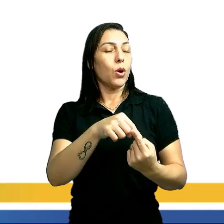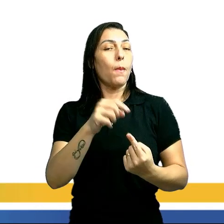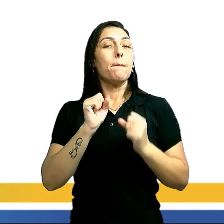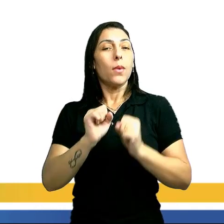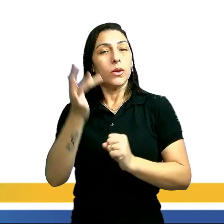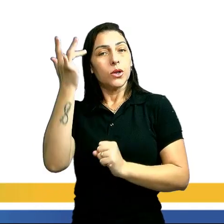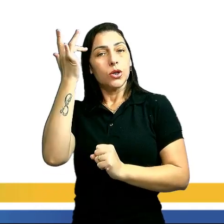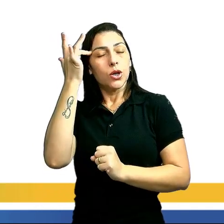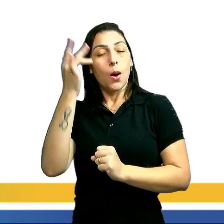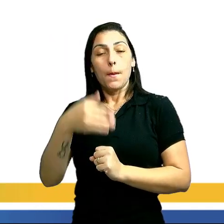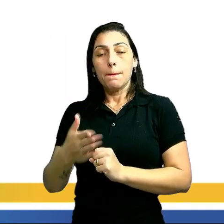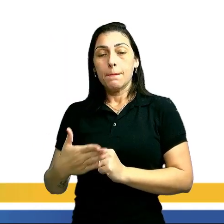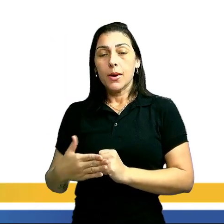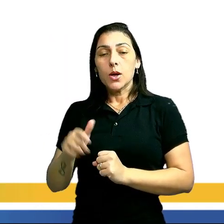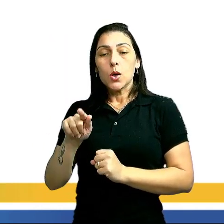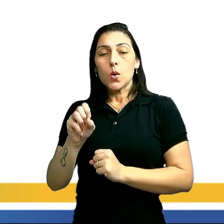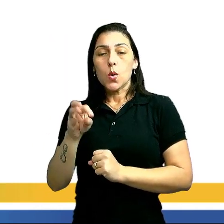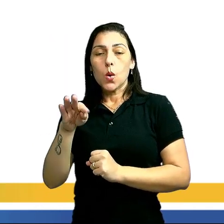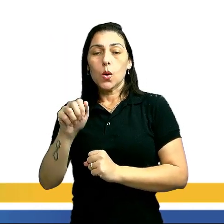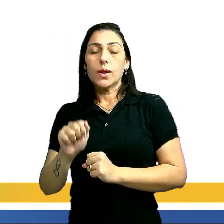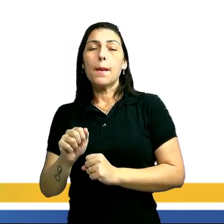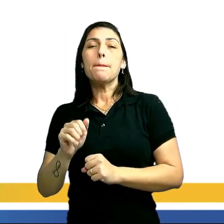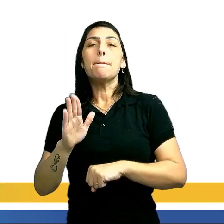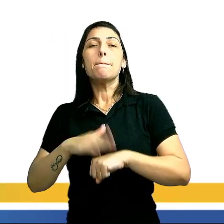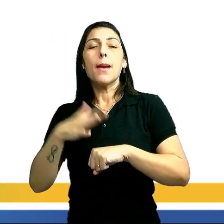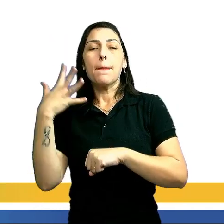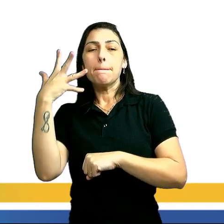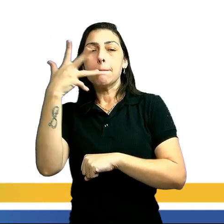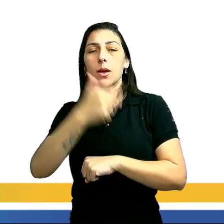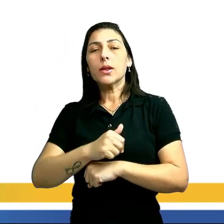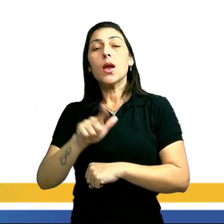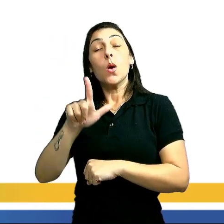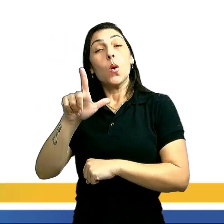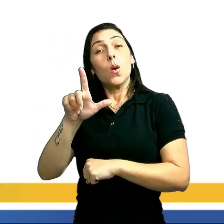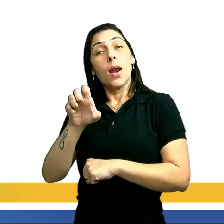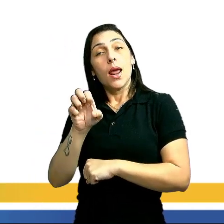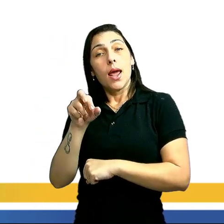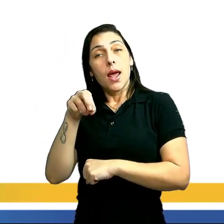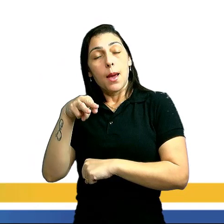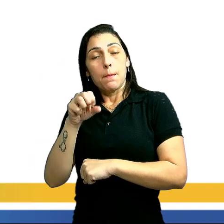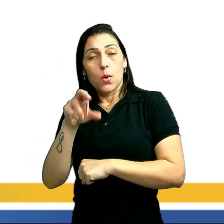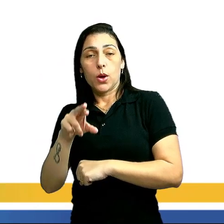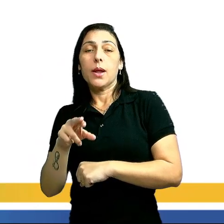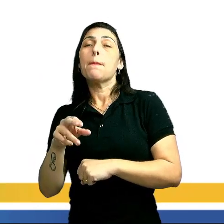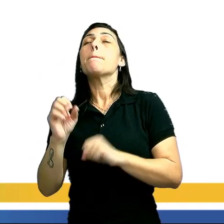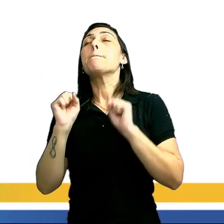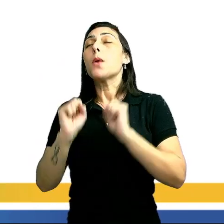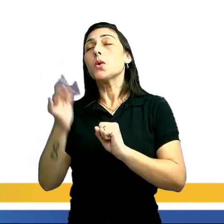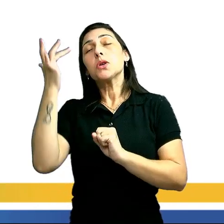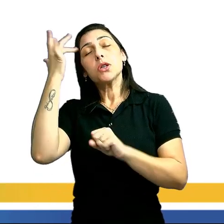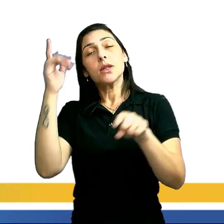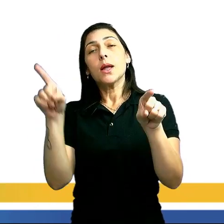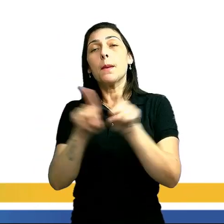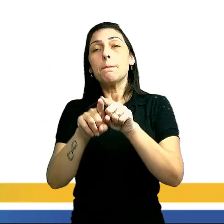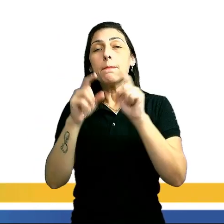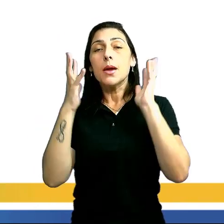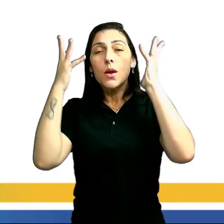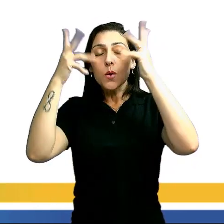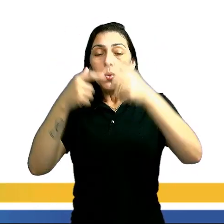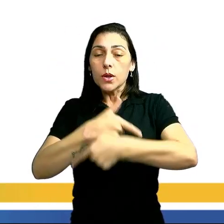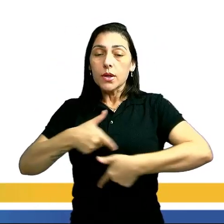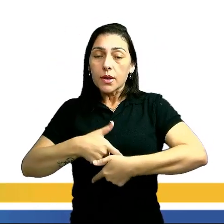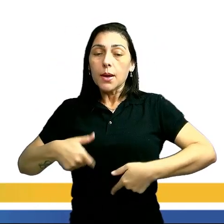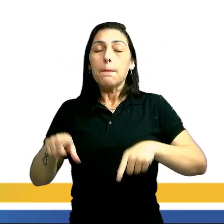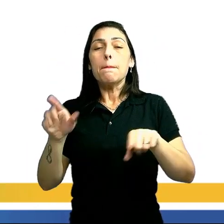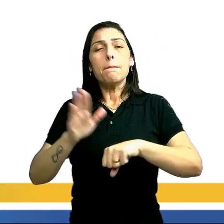o peixe-gota mais belo do que o lêmure aié-aié. Eu posso achar o tigre branco mais bonito do que o husky